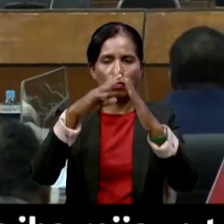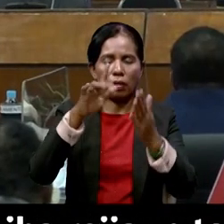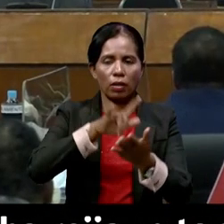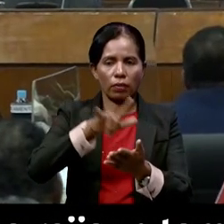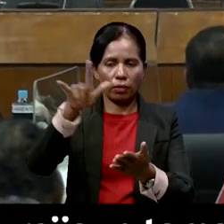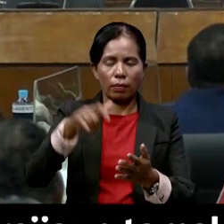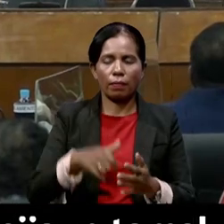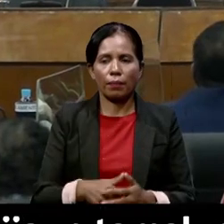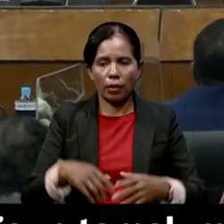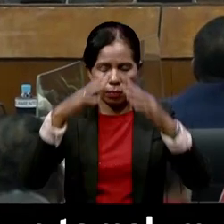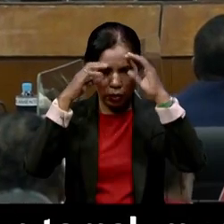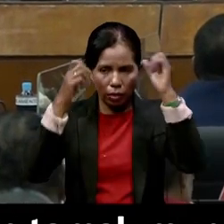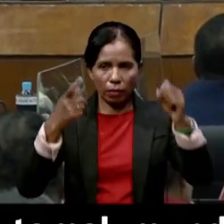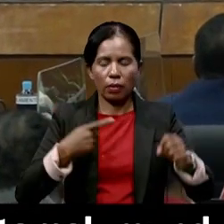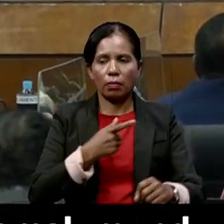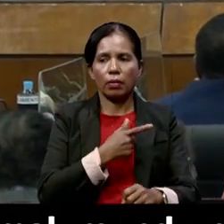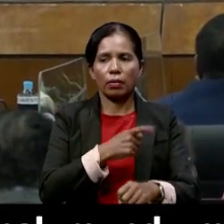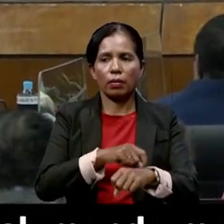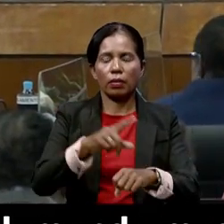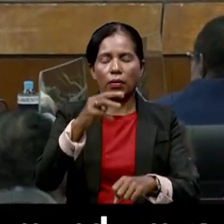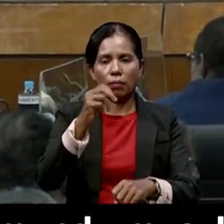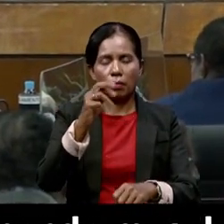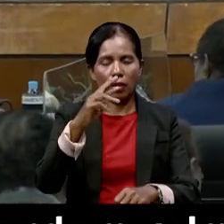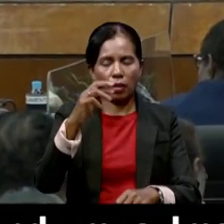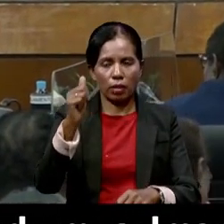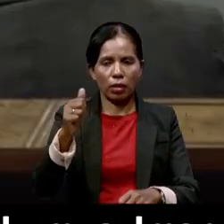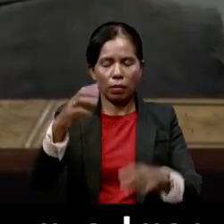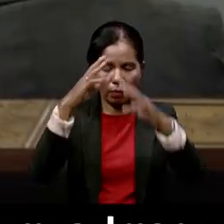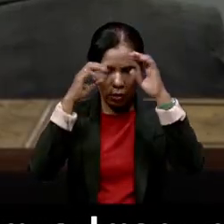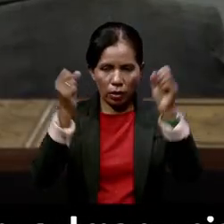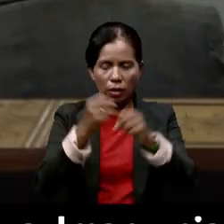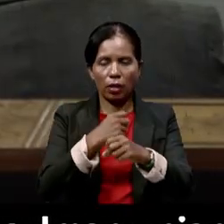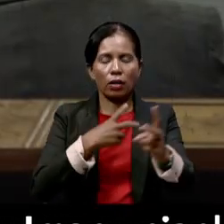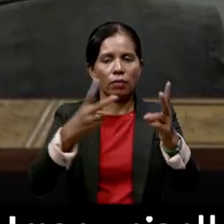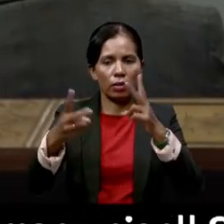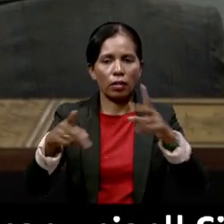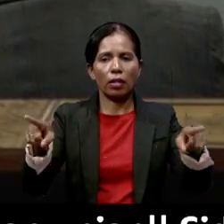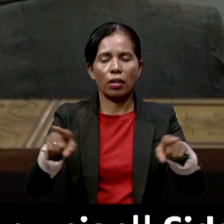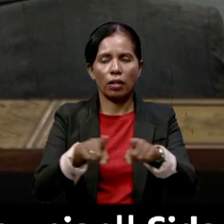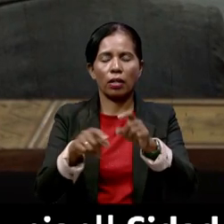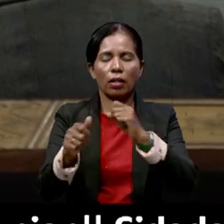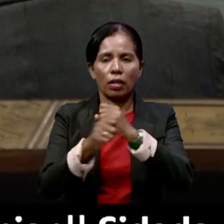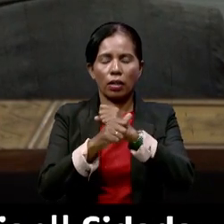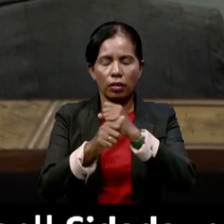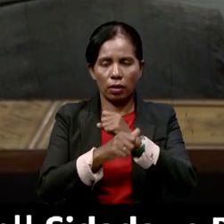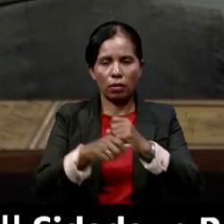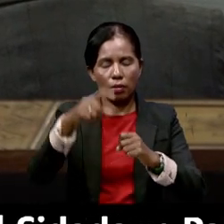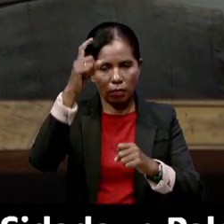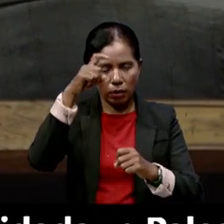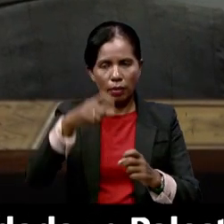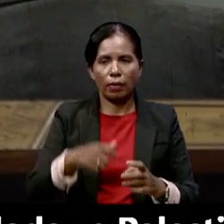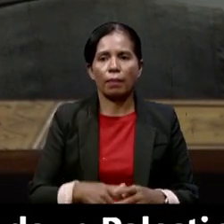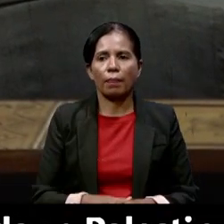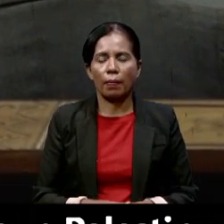Hatamba questão né, presidente do Parlamento Nacional Maria Fernanda Lai afirma, presidente da República halau viagem né, hanesan ação diplomática ida. A única